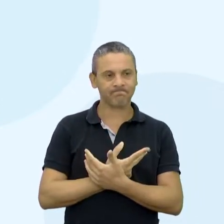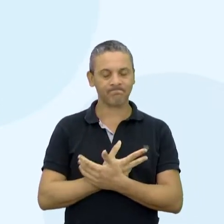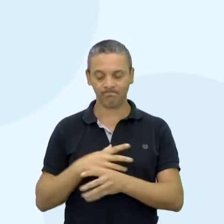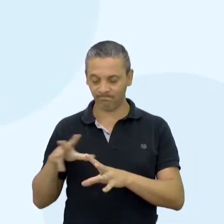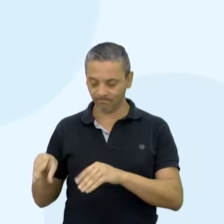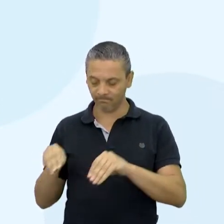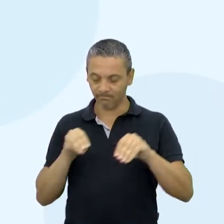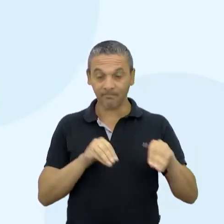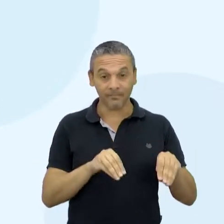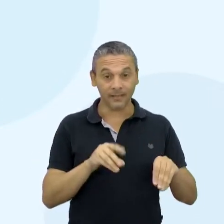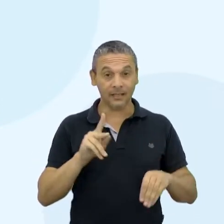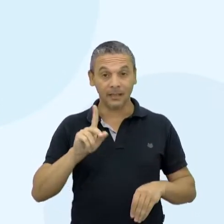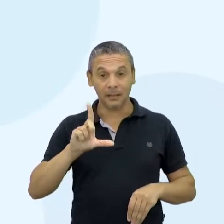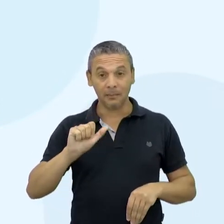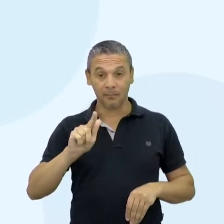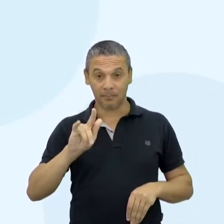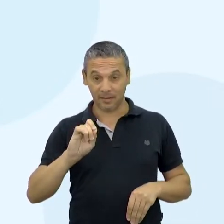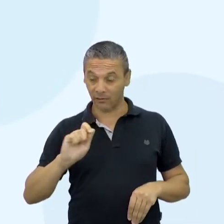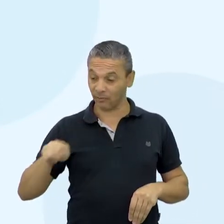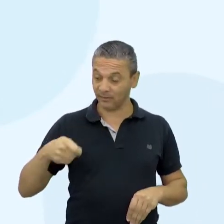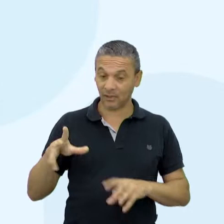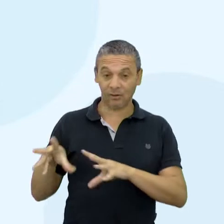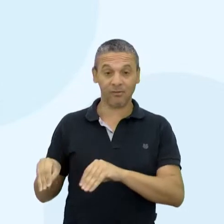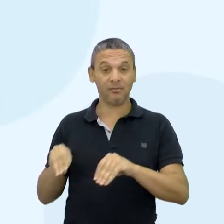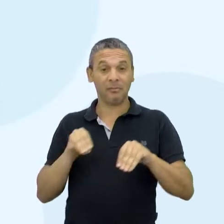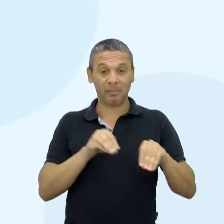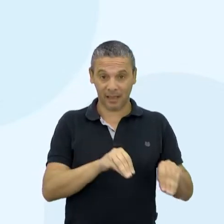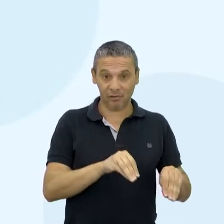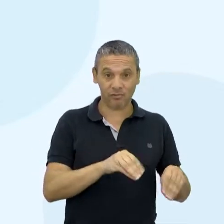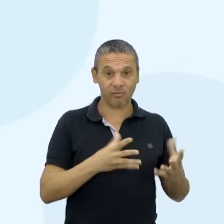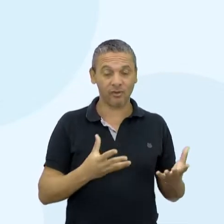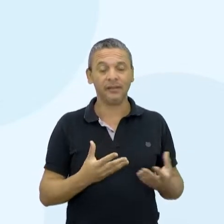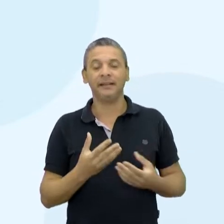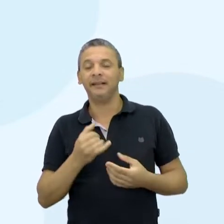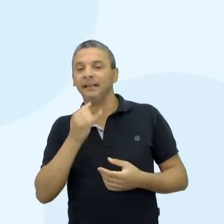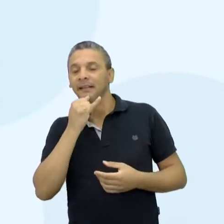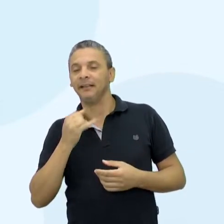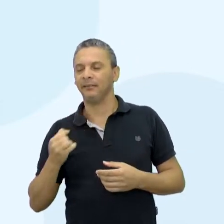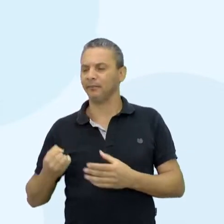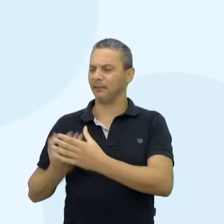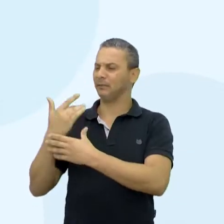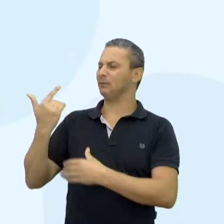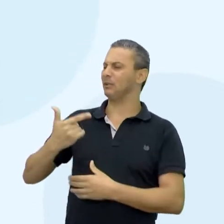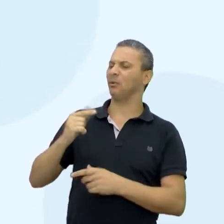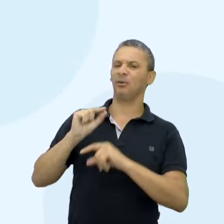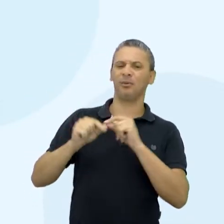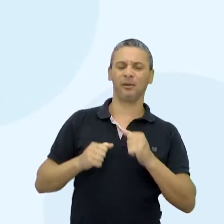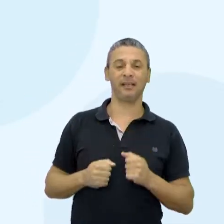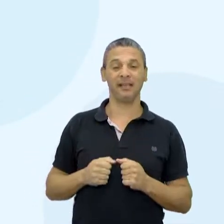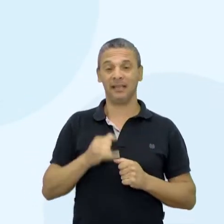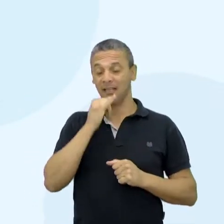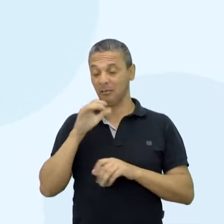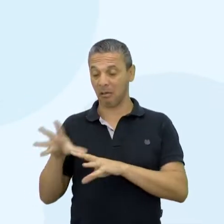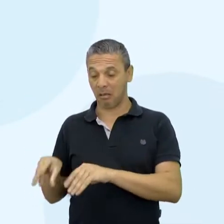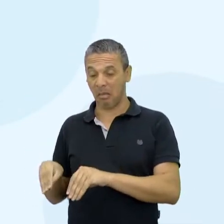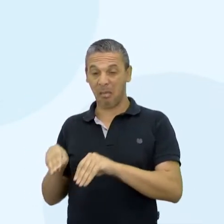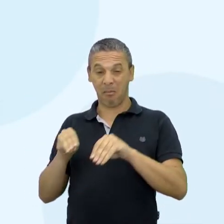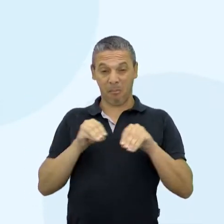nossa, não sei. Tenha medo, pode falar. O que você pensa? Pode falar sem medo de errar. Eu acho que plágio é quando você pega uma coisa e